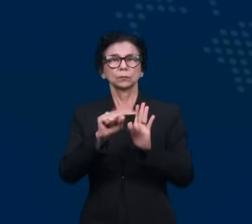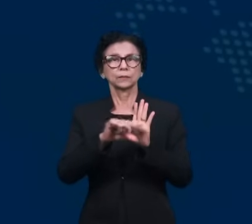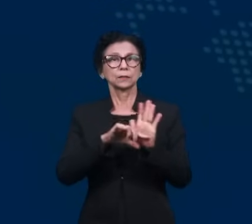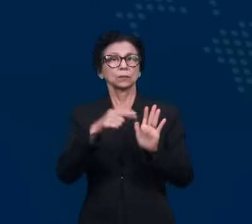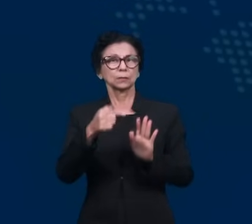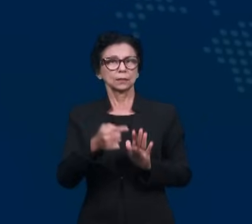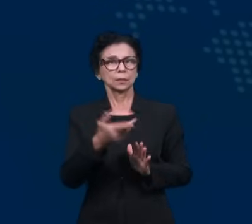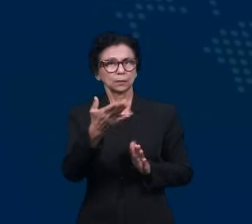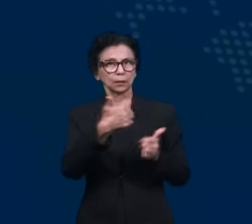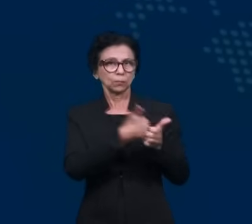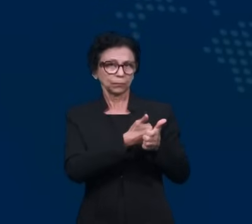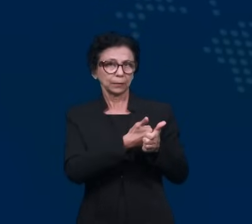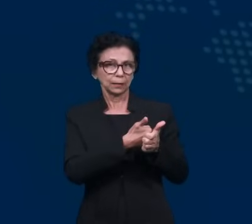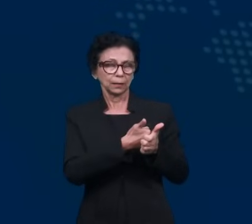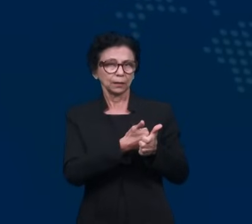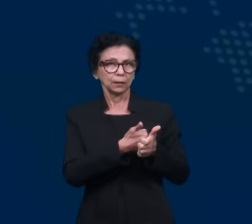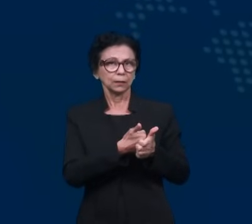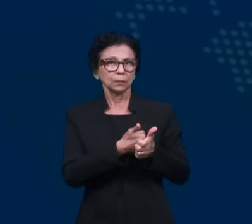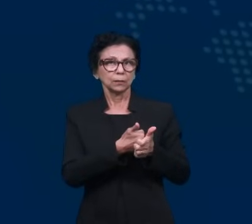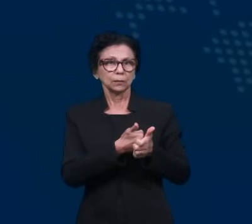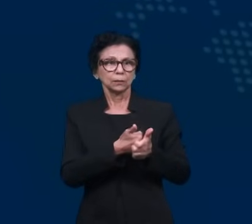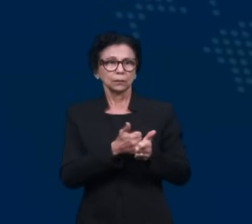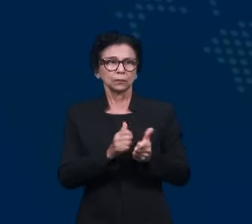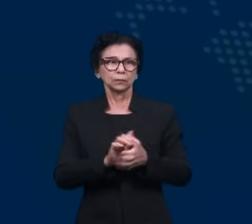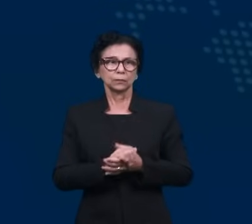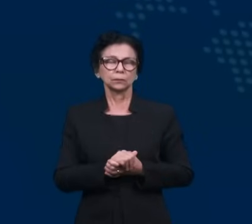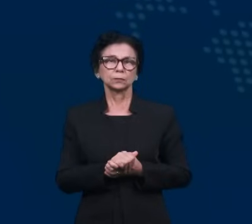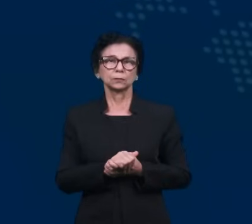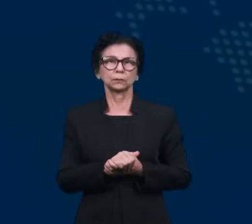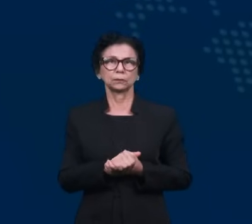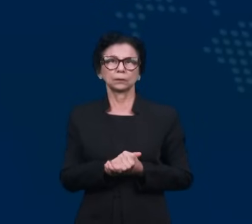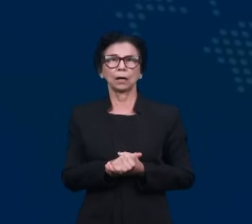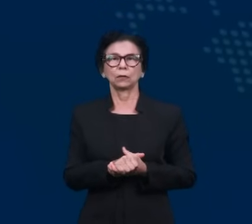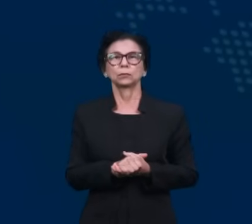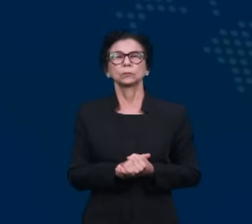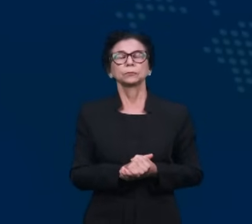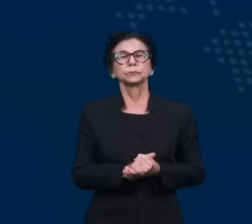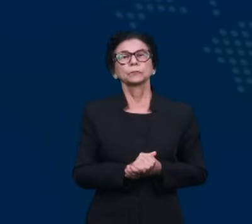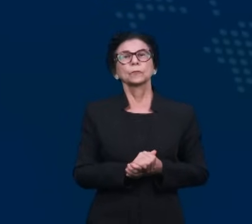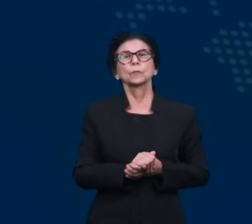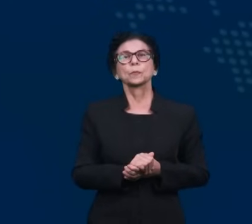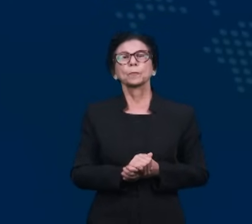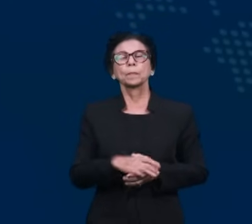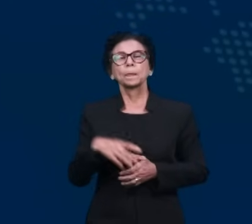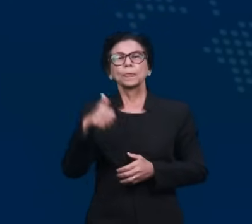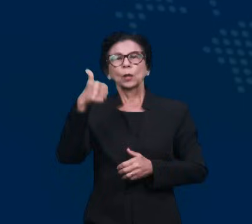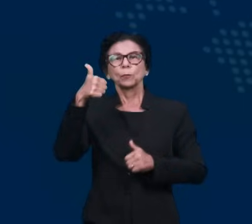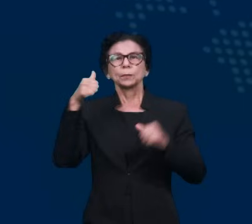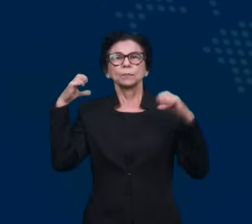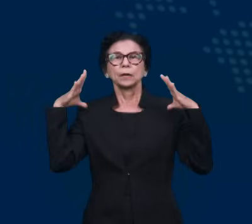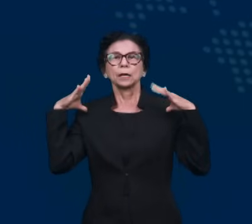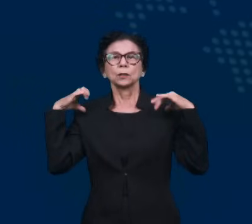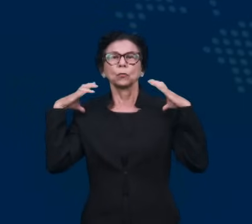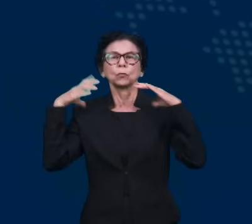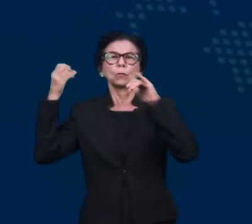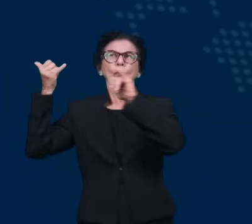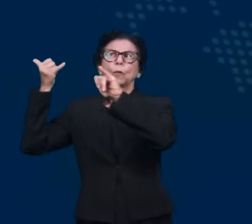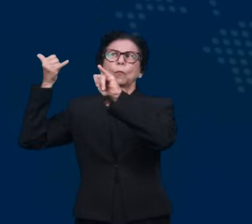comigo essa parte? Vamos todos juntos. E o primeiro anjo tocou a sua